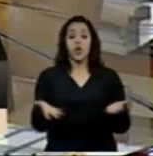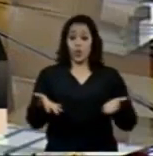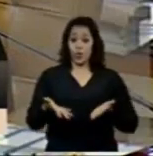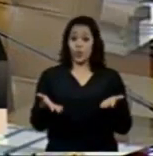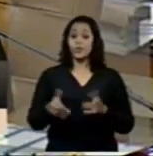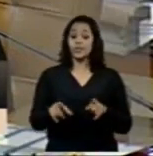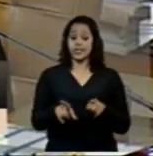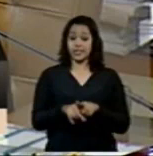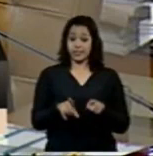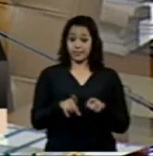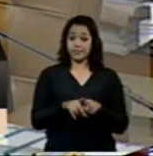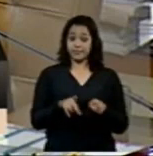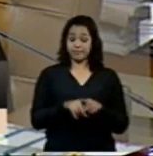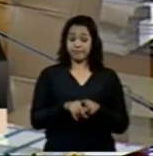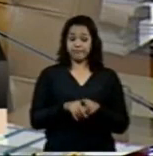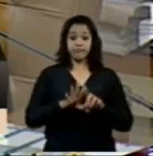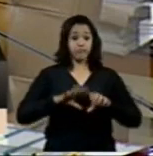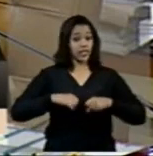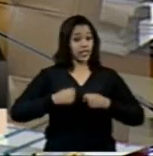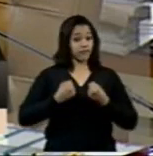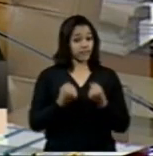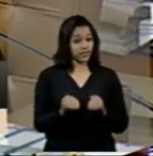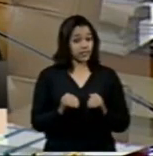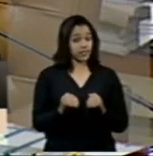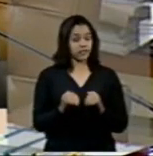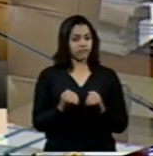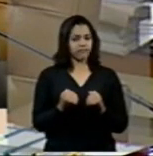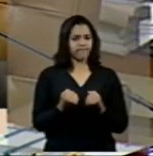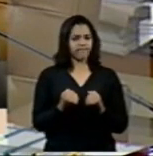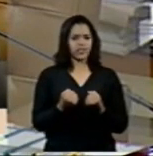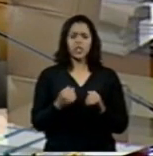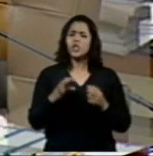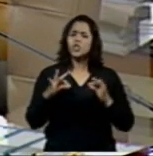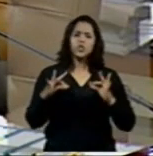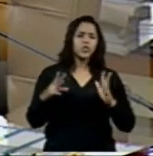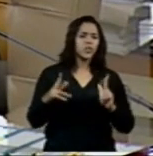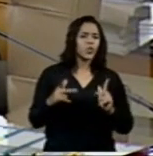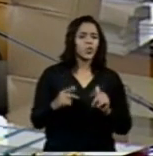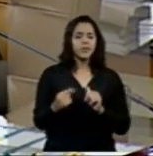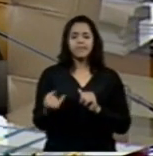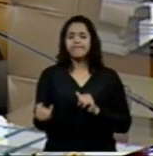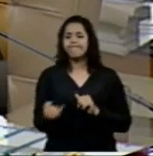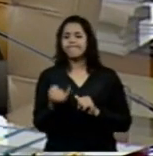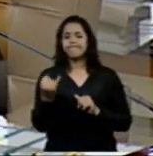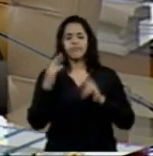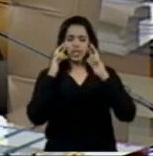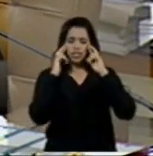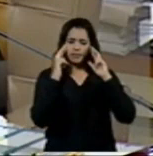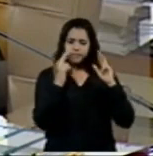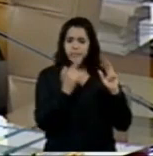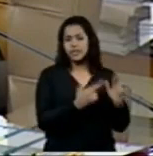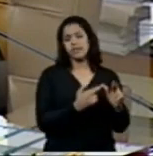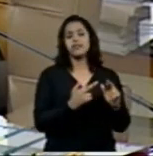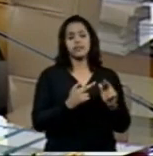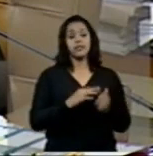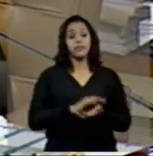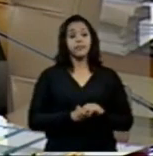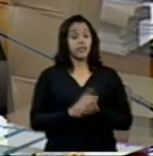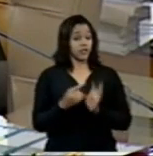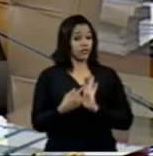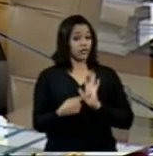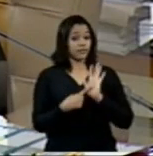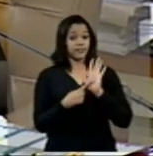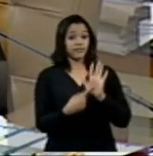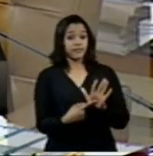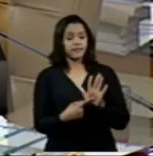hoje, na defesa de teses, todas de extrema respeitabilidade e que